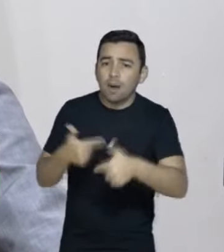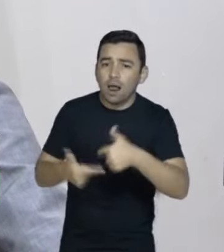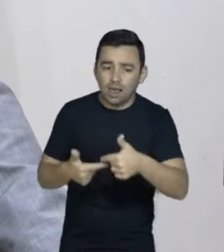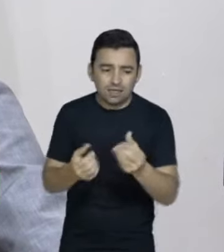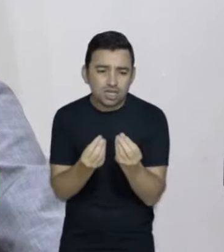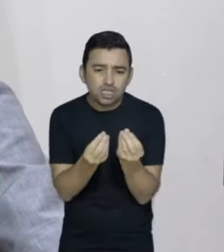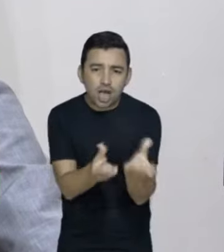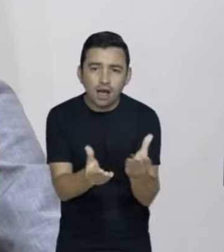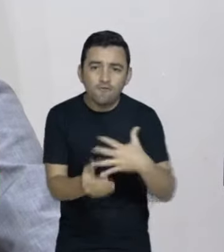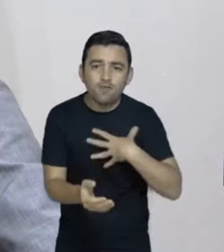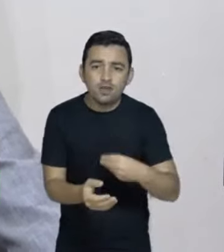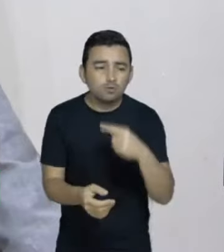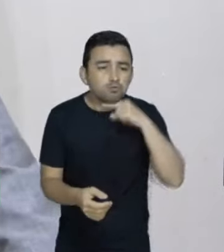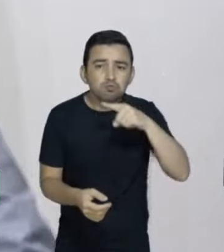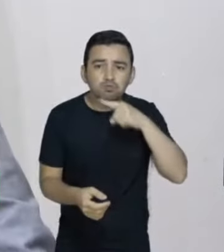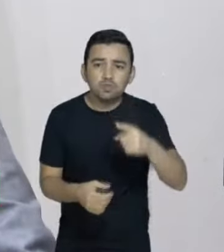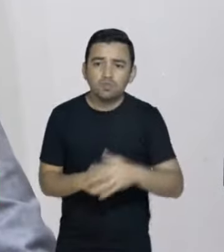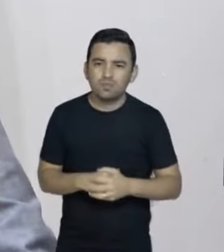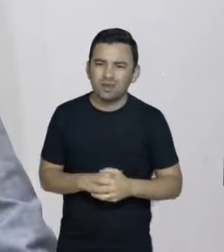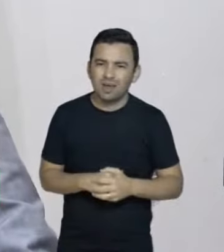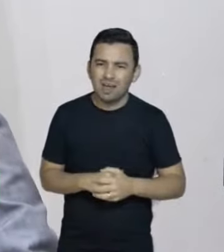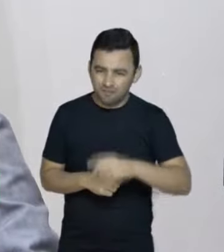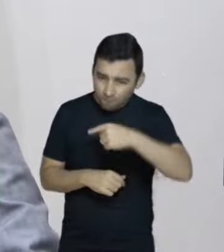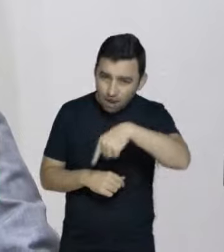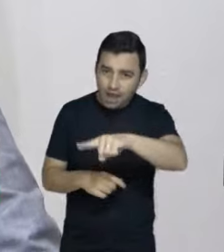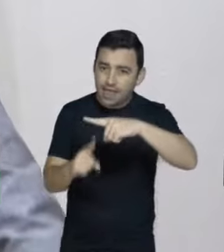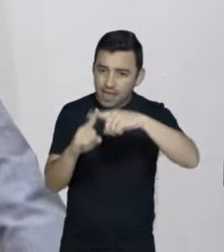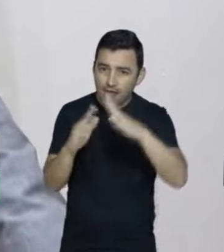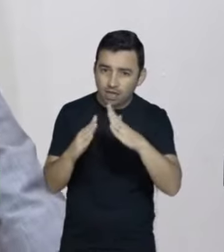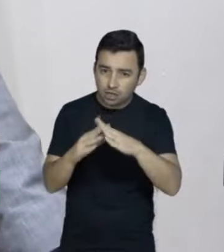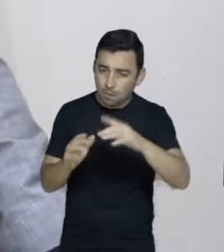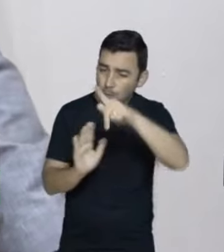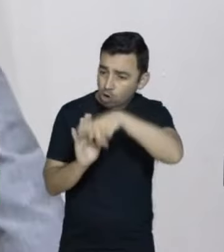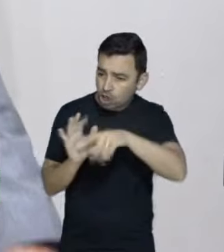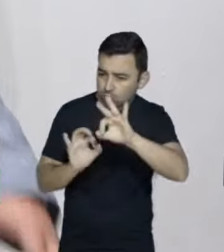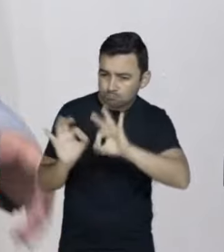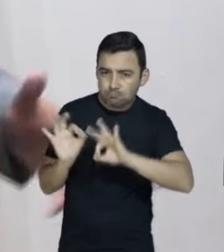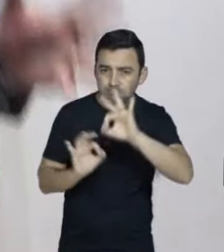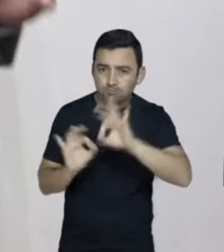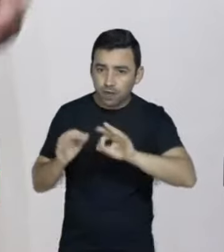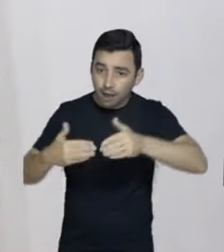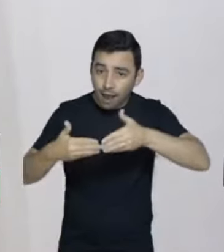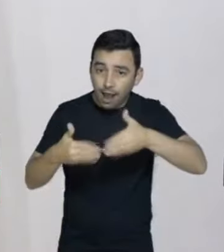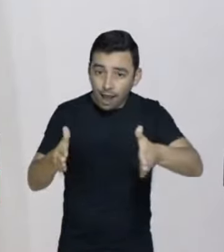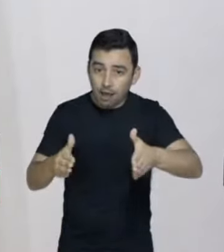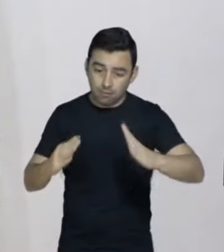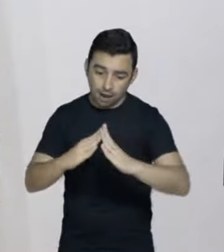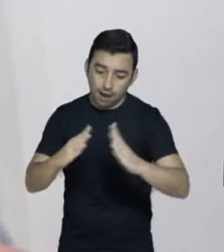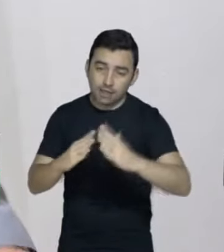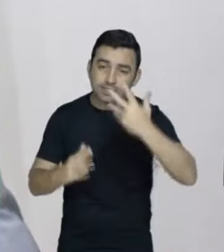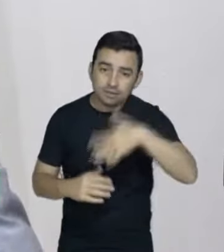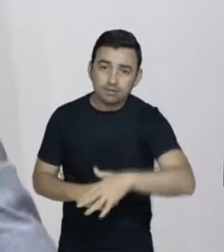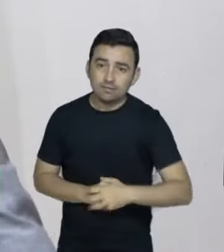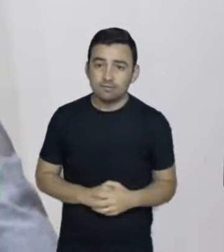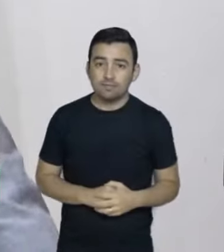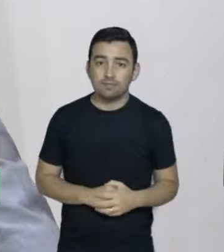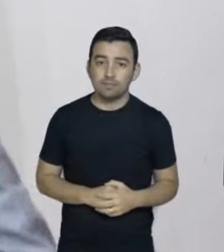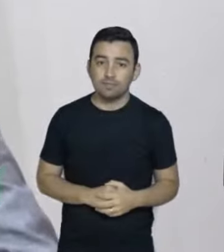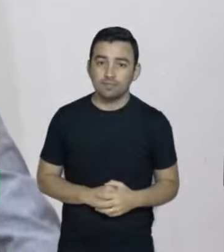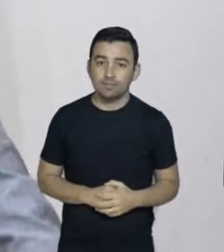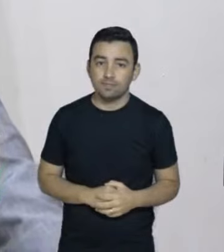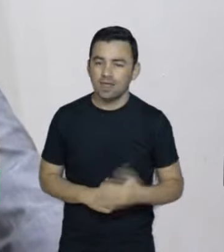dela. Aí você vai lá na tua igreja, faz um grande projeto lá e abre uma creche para essas pessoas. Não